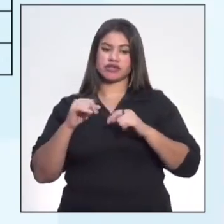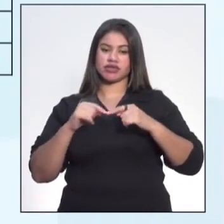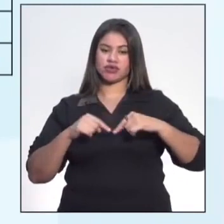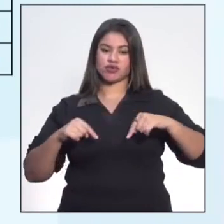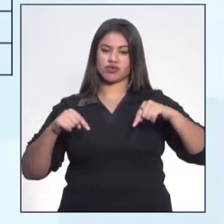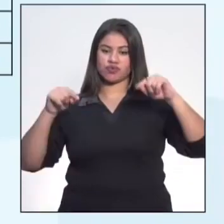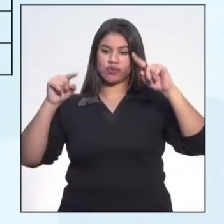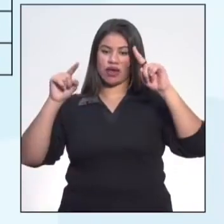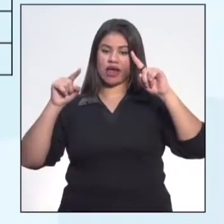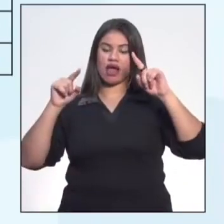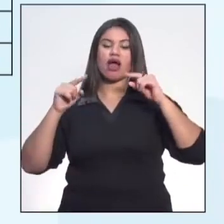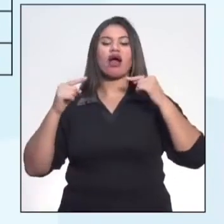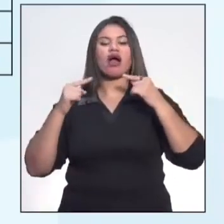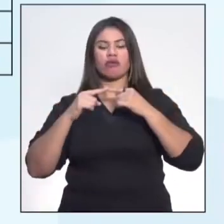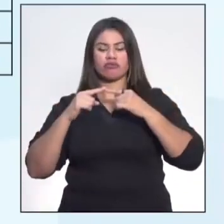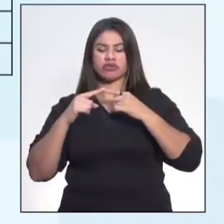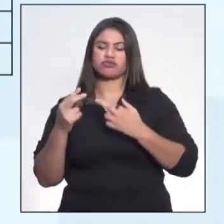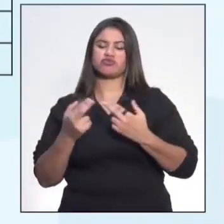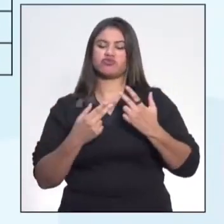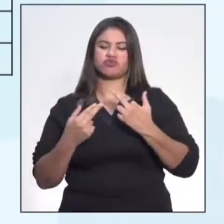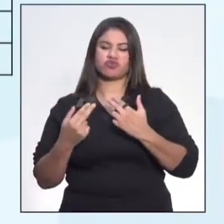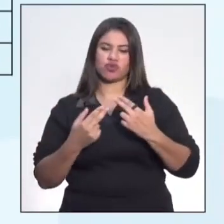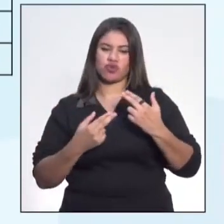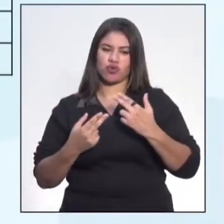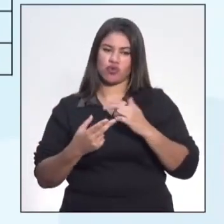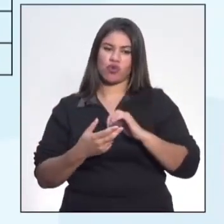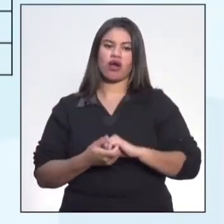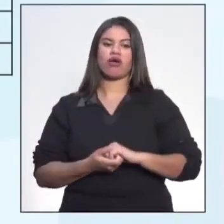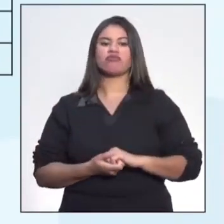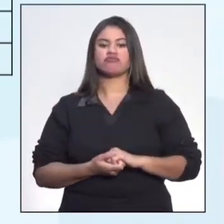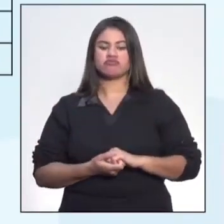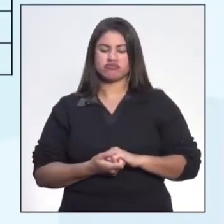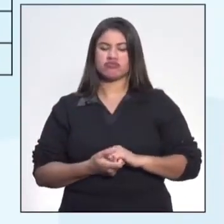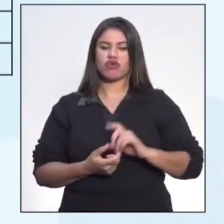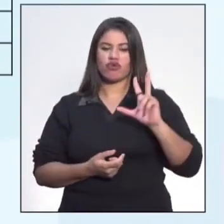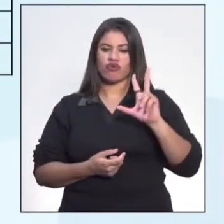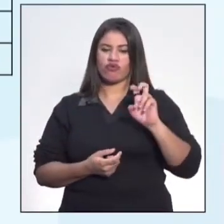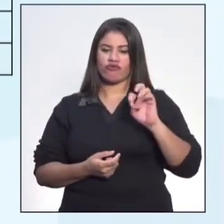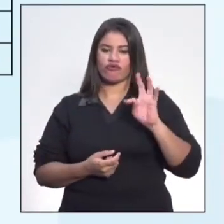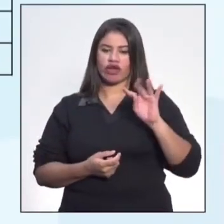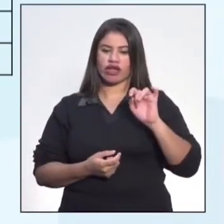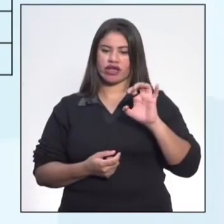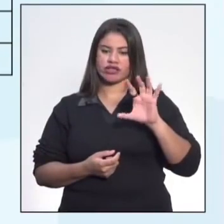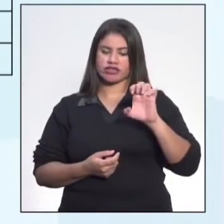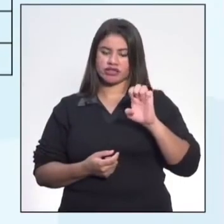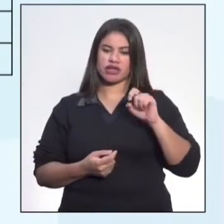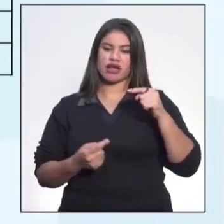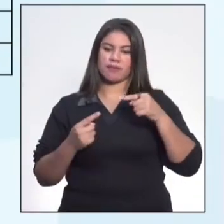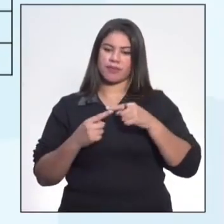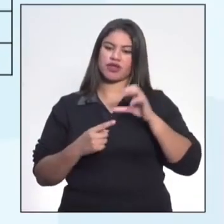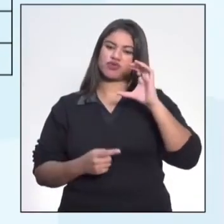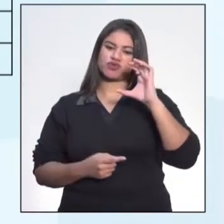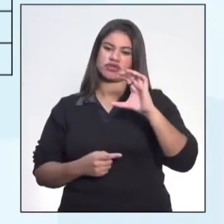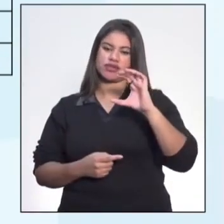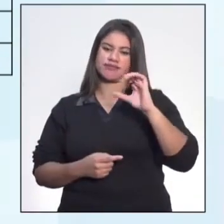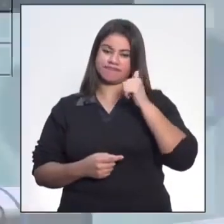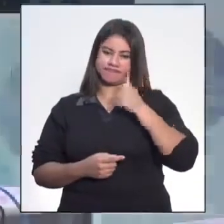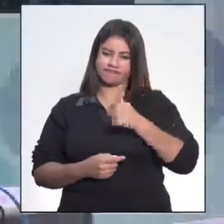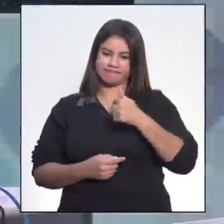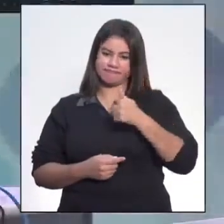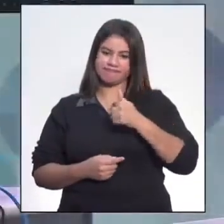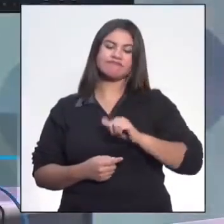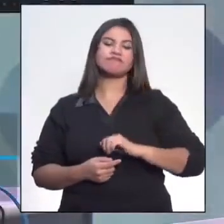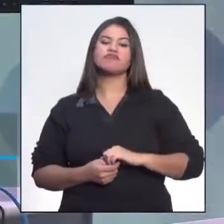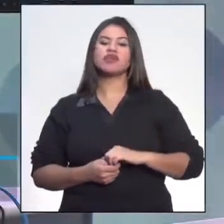para baixo, é a mesma coisa. O vértice também vai estar naquele número que é o C. Tudo bem?